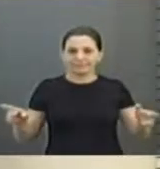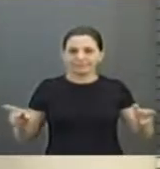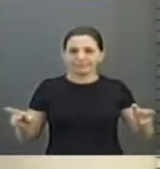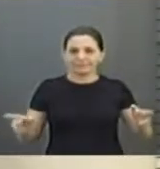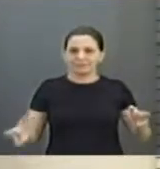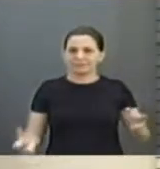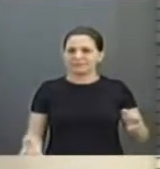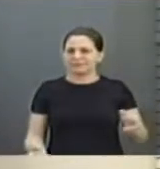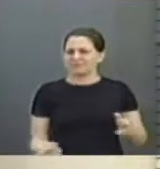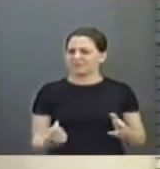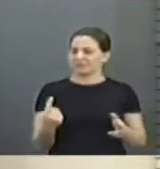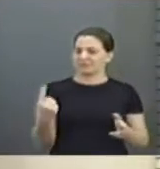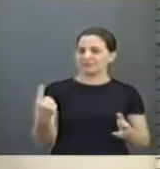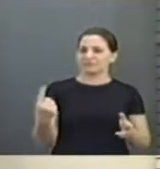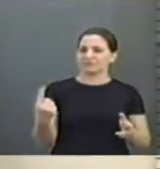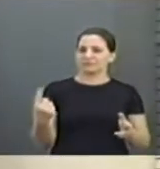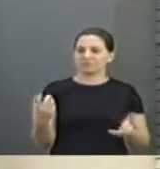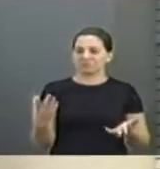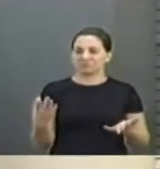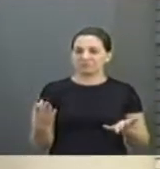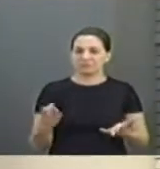Estranho. Tá?